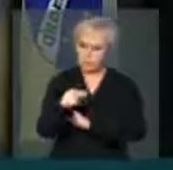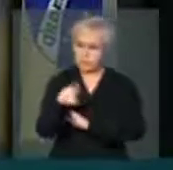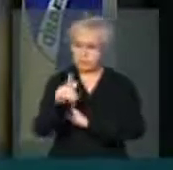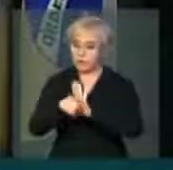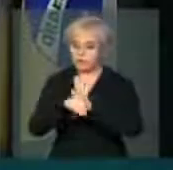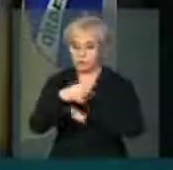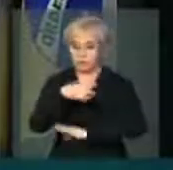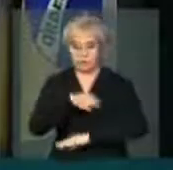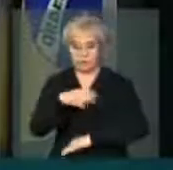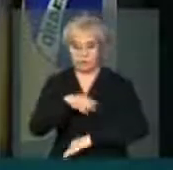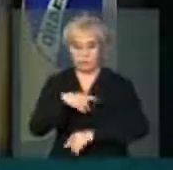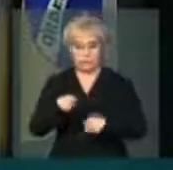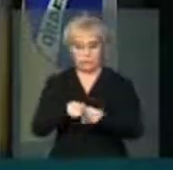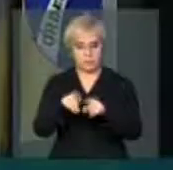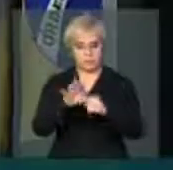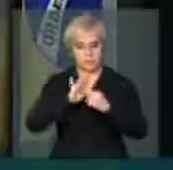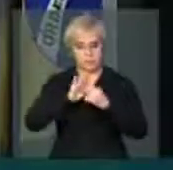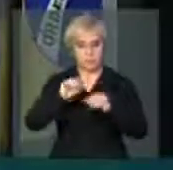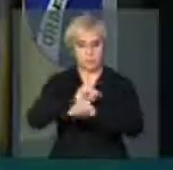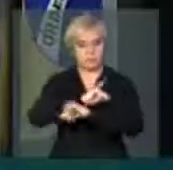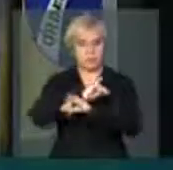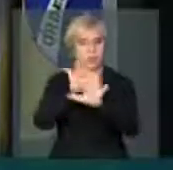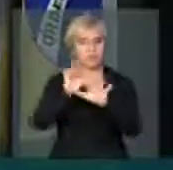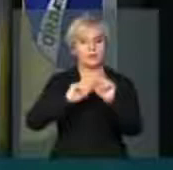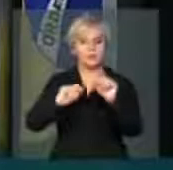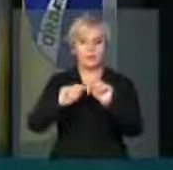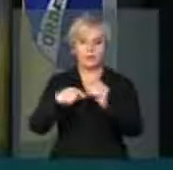Bahia com, claro, o intuito eleitoral.